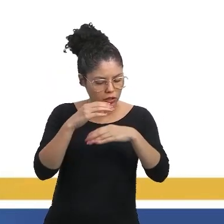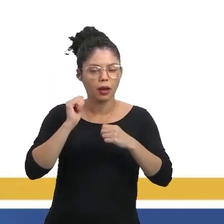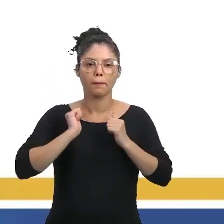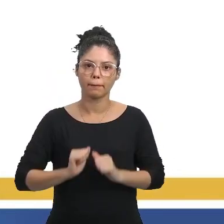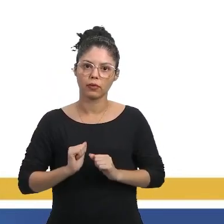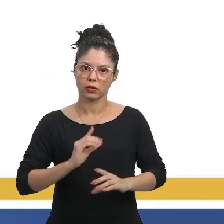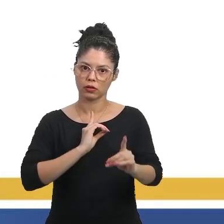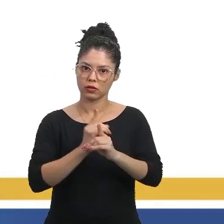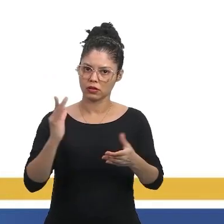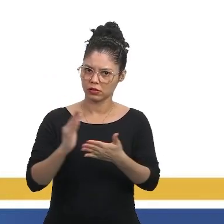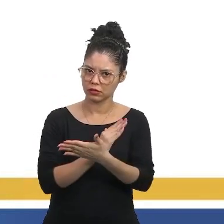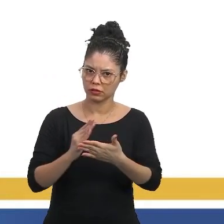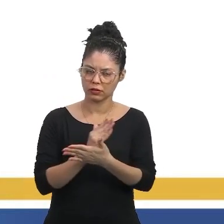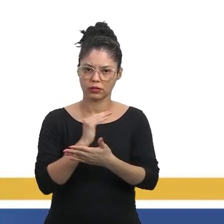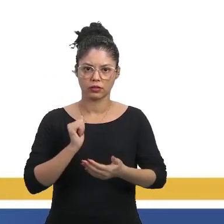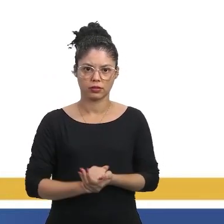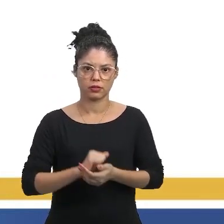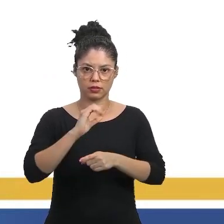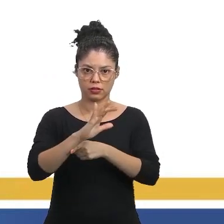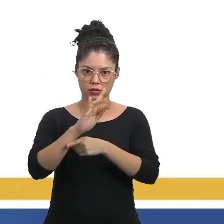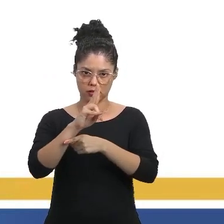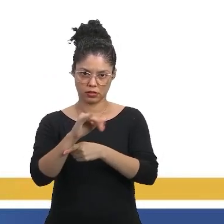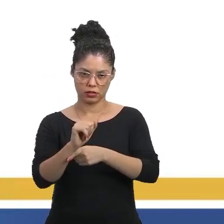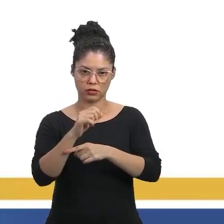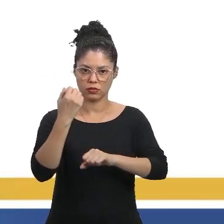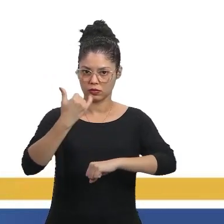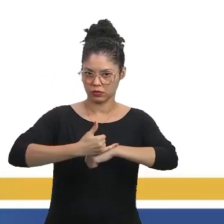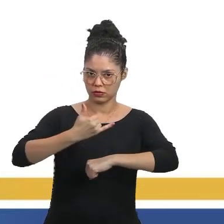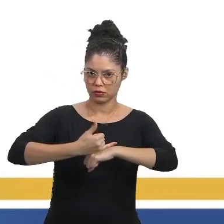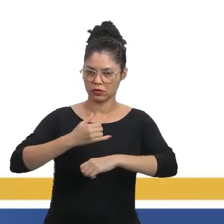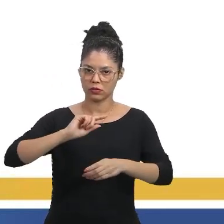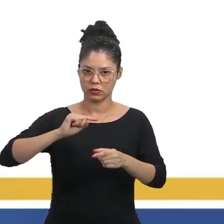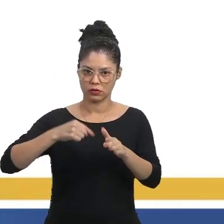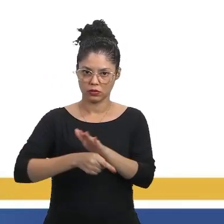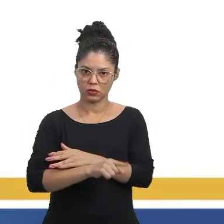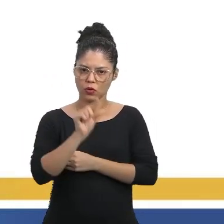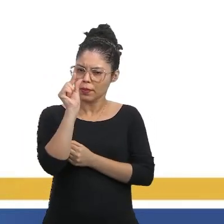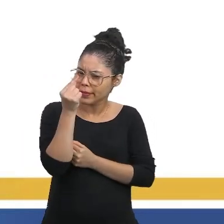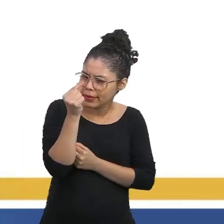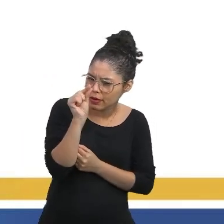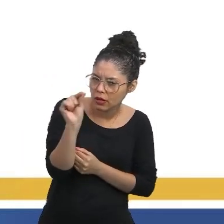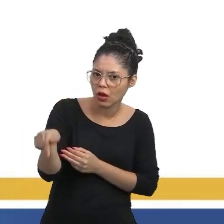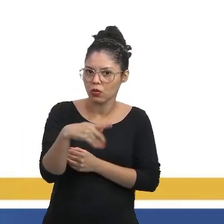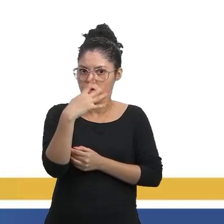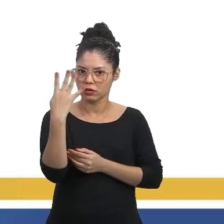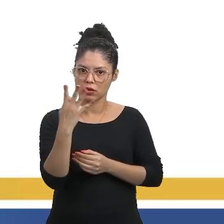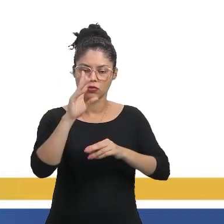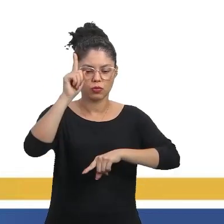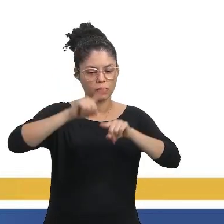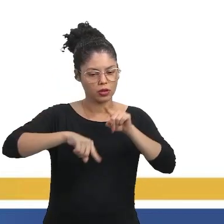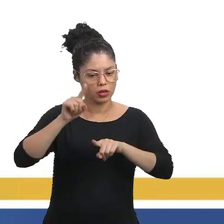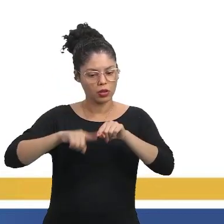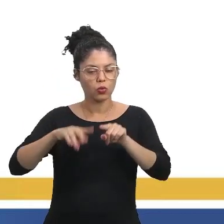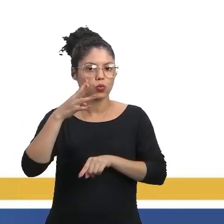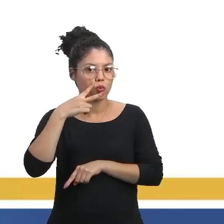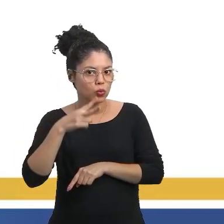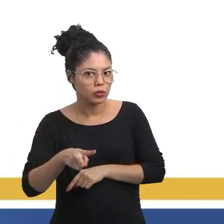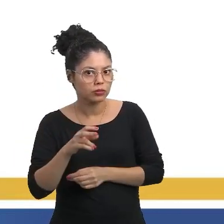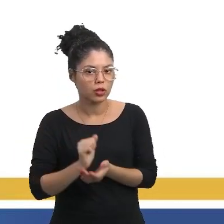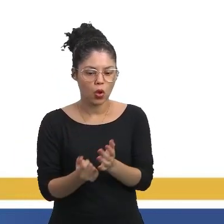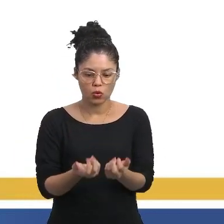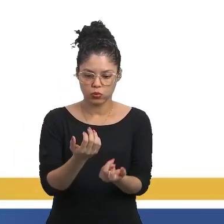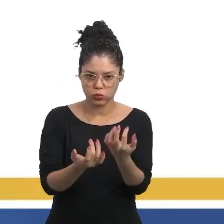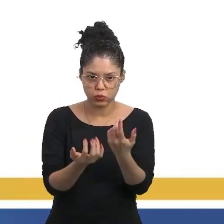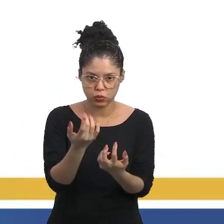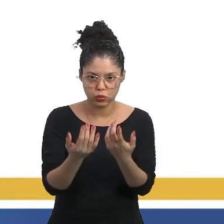permite identificar alguns cátions metálicos ao introduzir uma pequena quantidade de material de interesse em uma